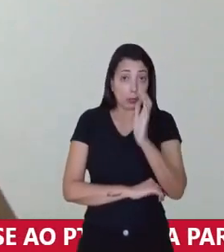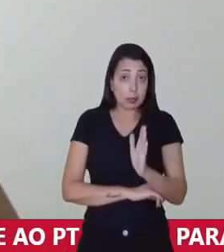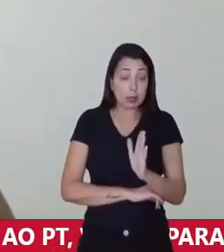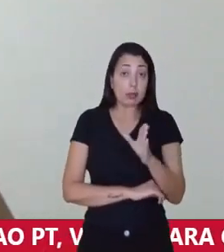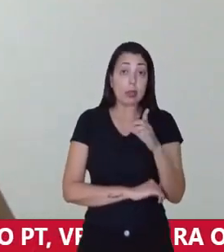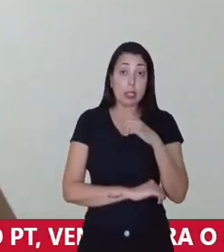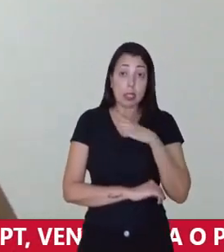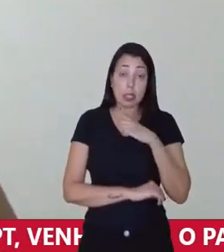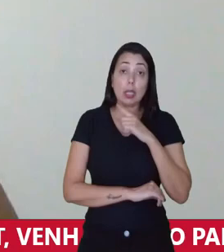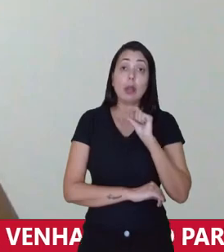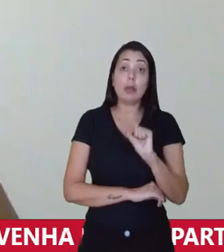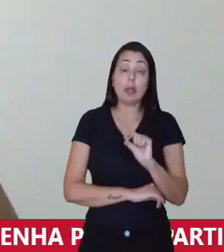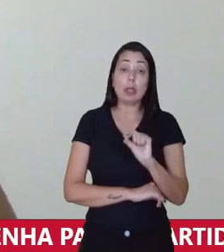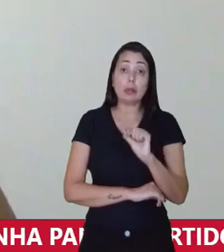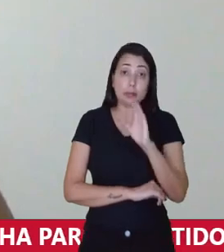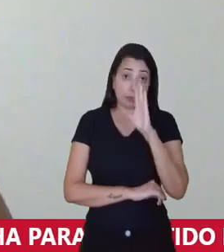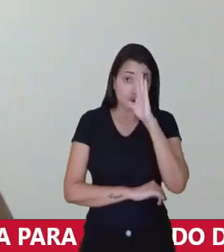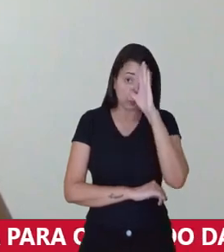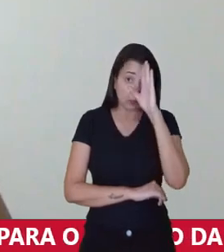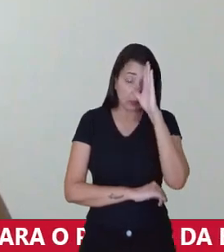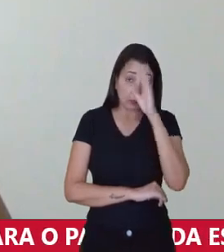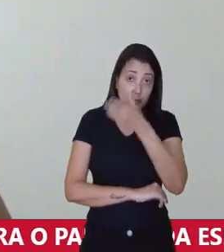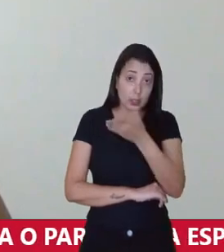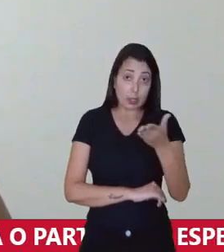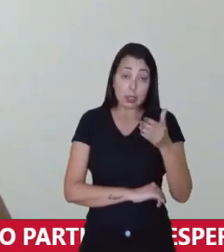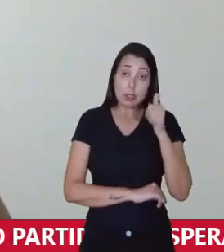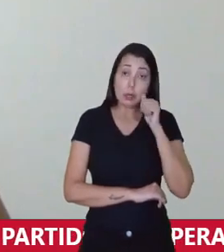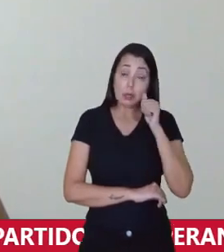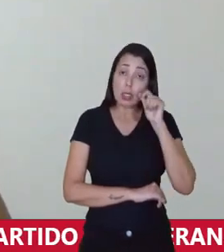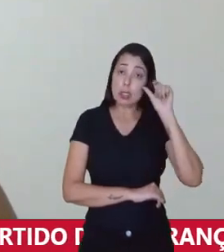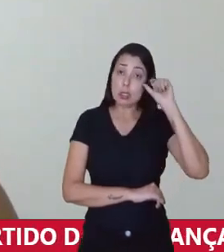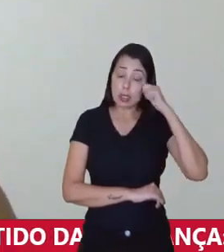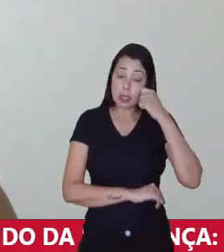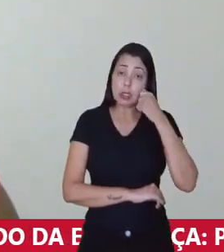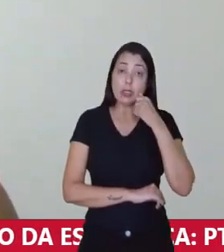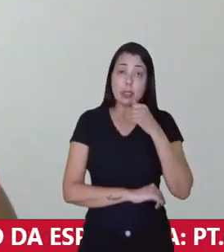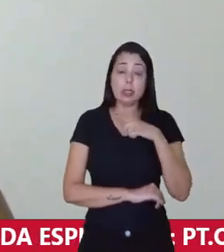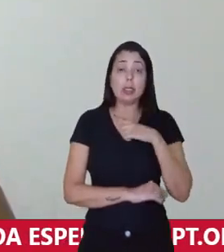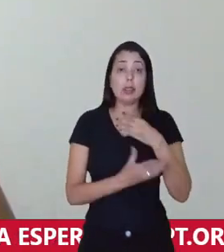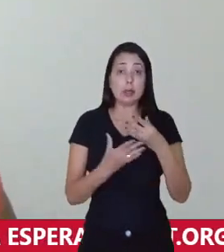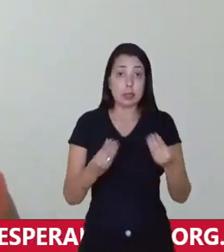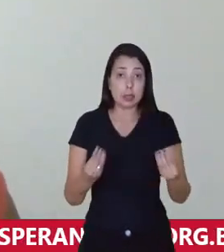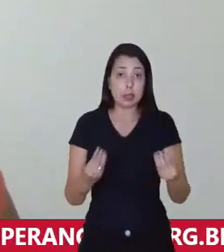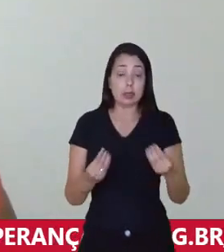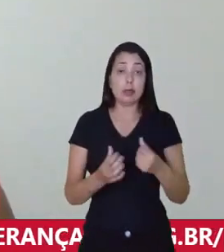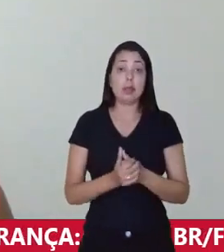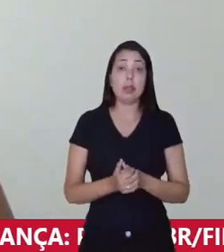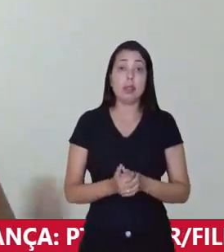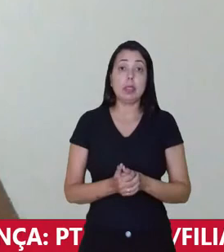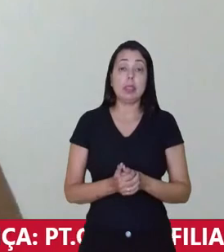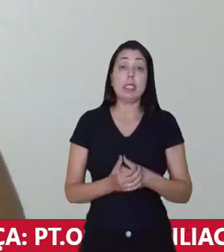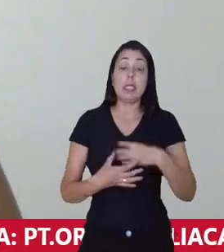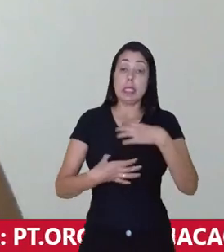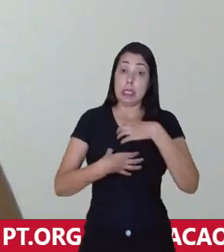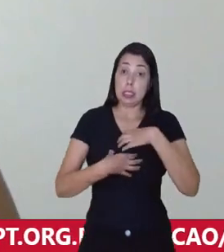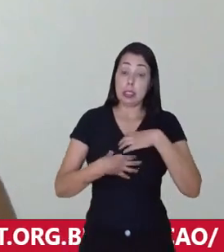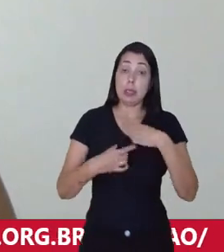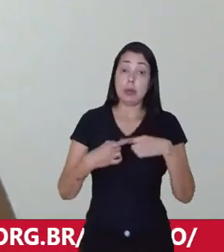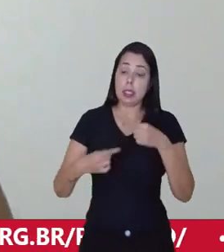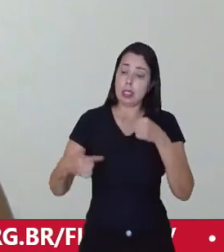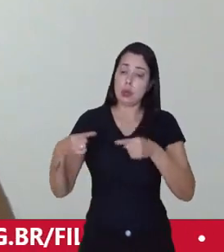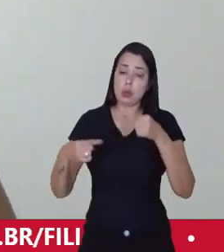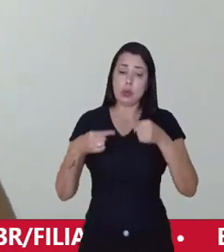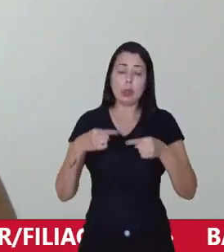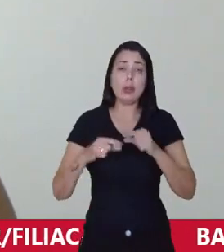tem um protagonismo muito grande das mulheres negras, que são invisibilizadas nesse sentido da